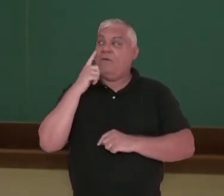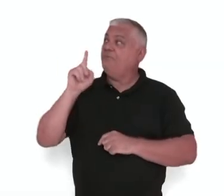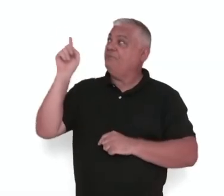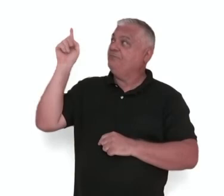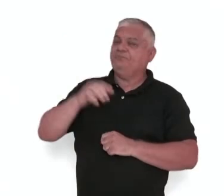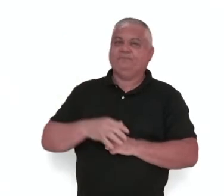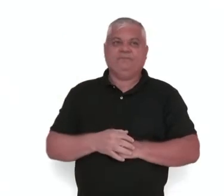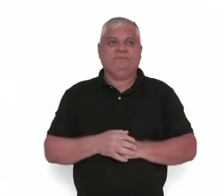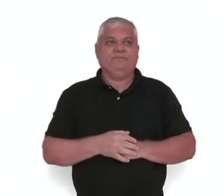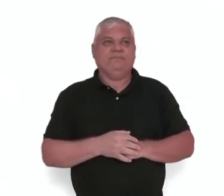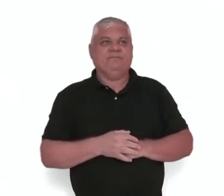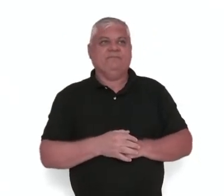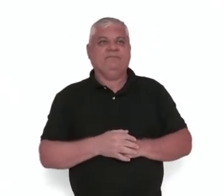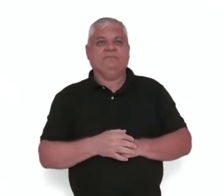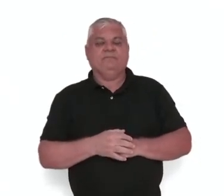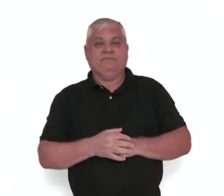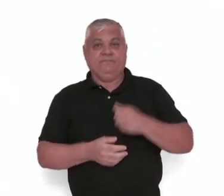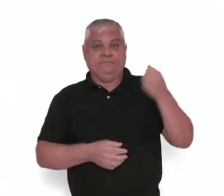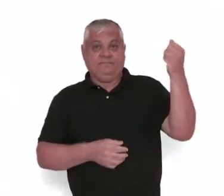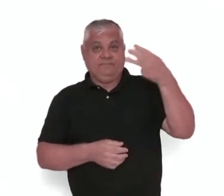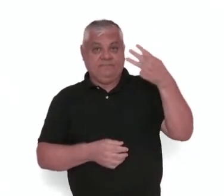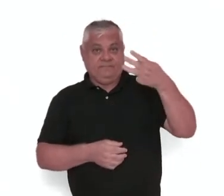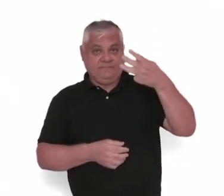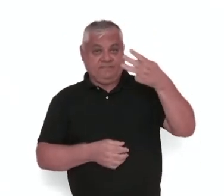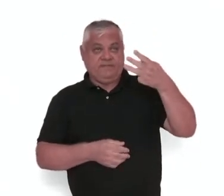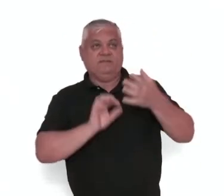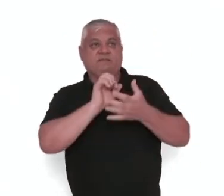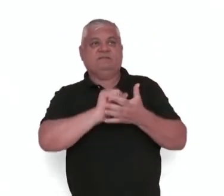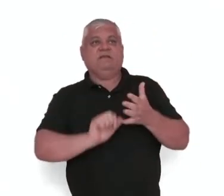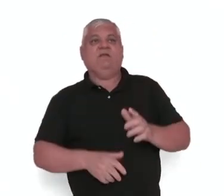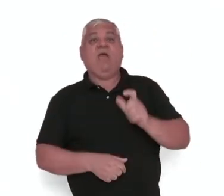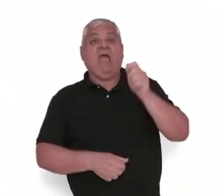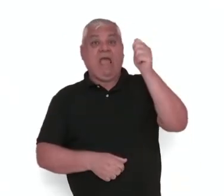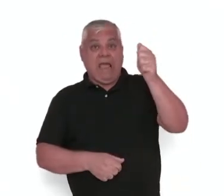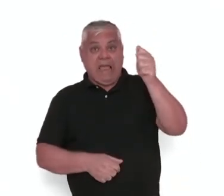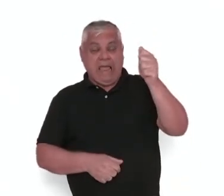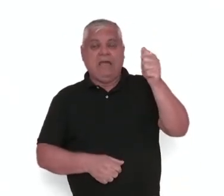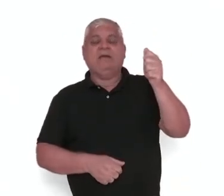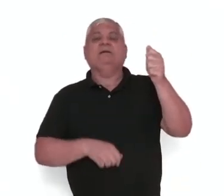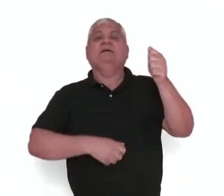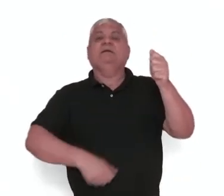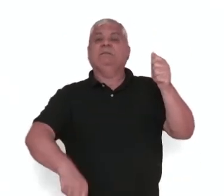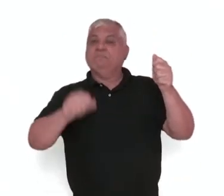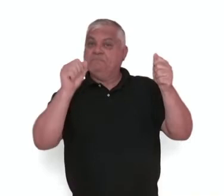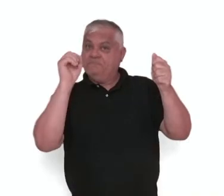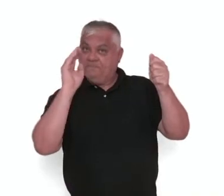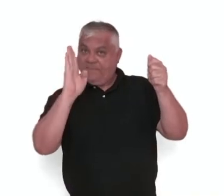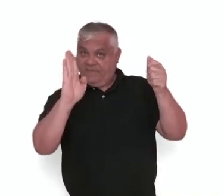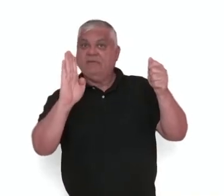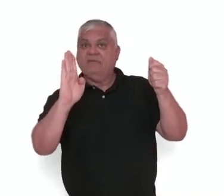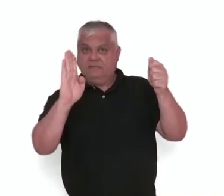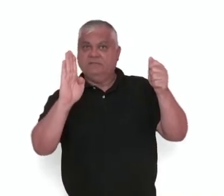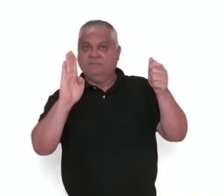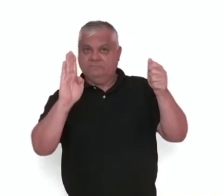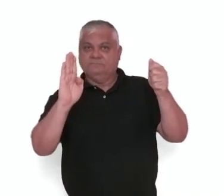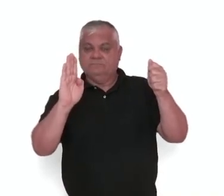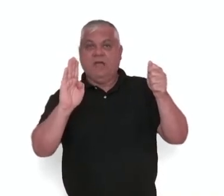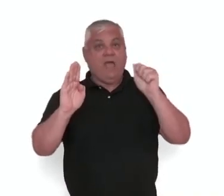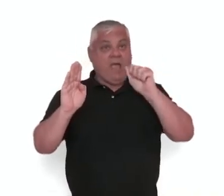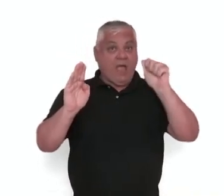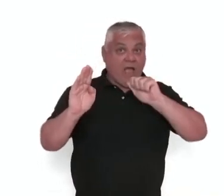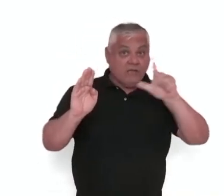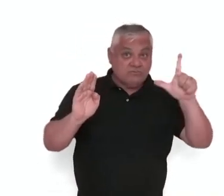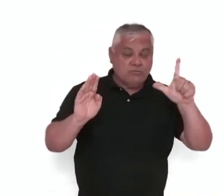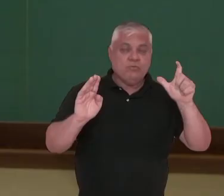em azul, a primeira questão A. Em preto, a primeira questão B, para você não se confundir.